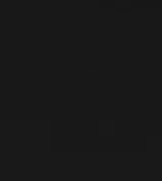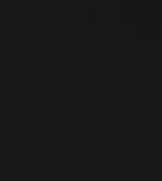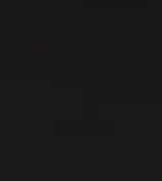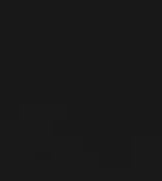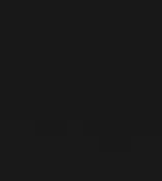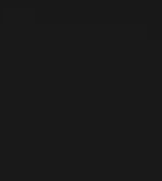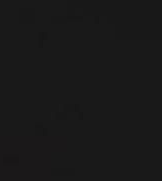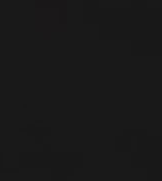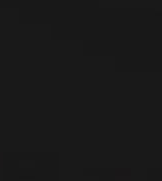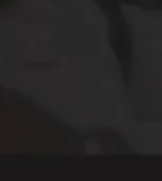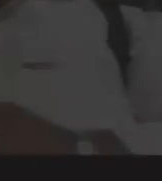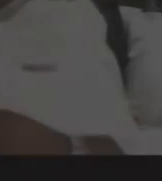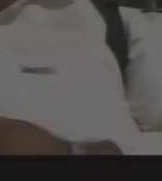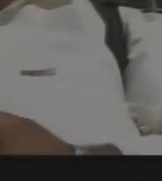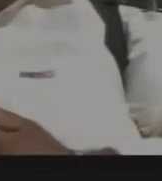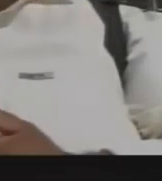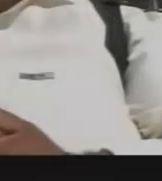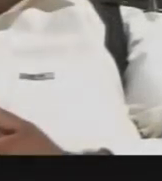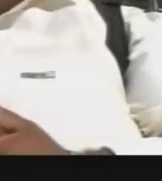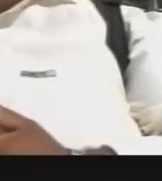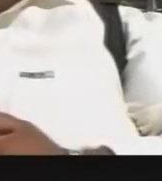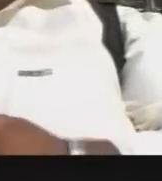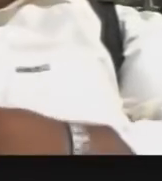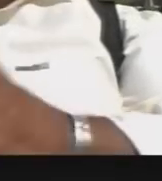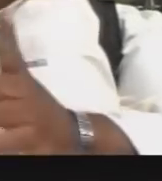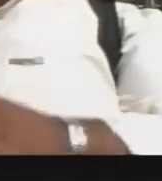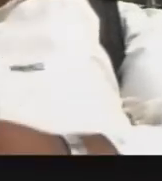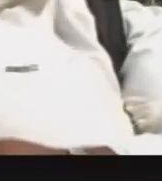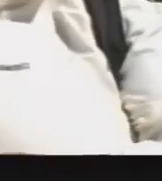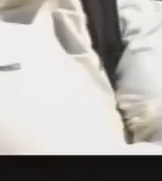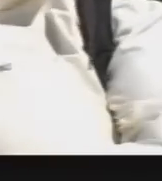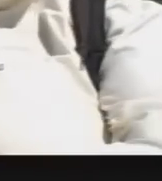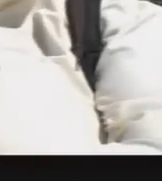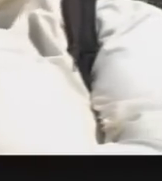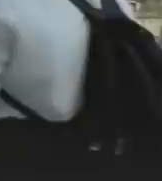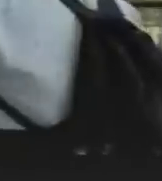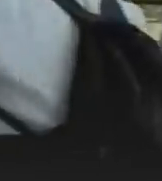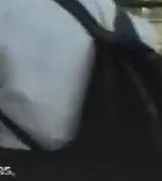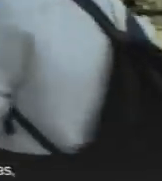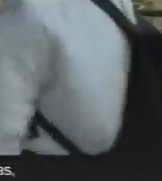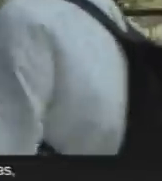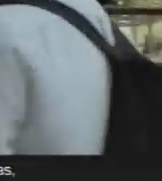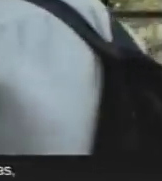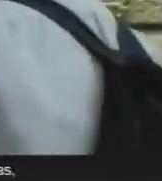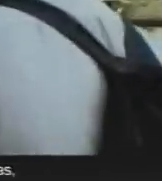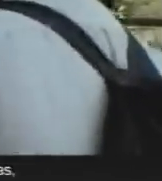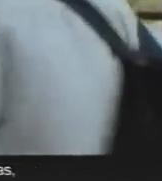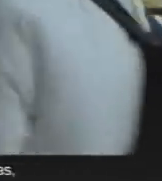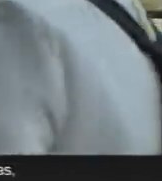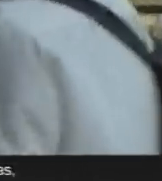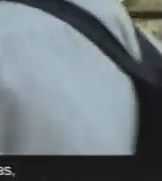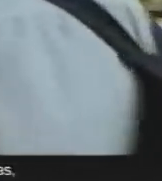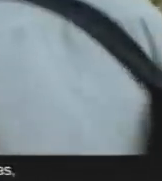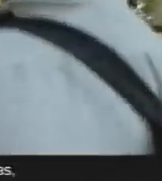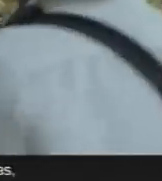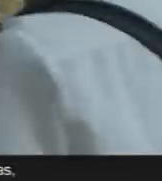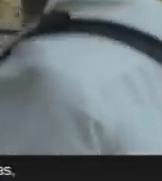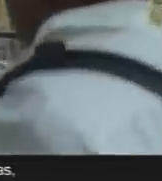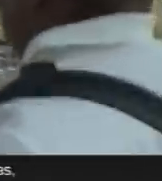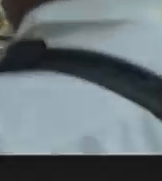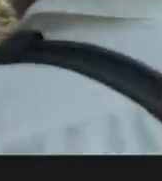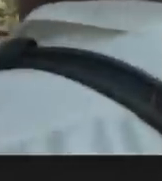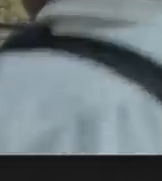Teve uma vez, minha mãe fazia faxina nesse prédio. E aí a minha mãe me trouxe numa dessas